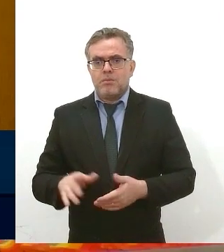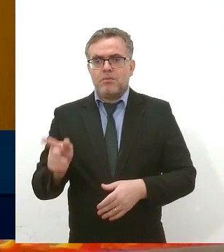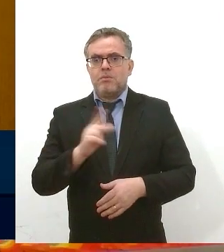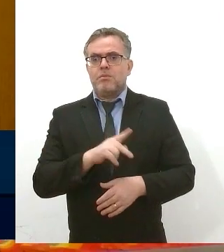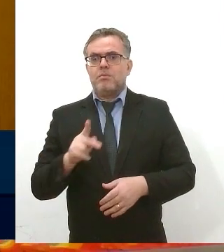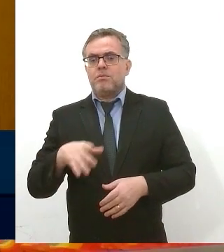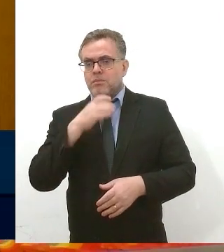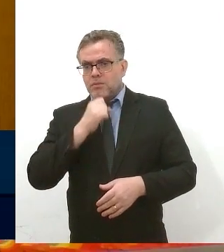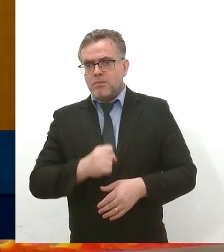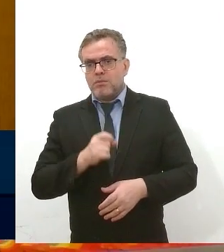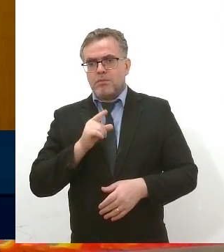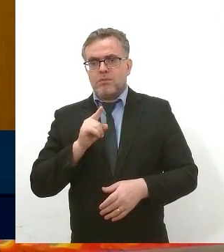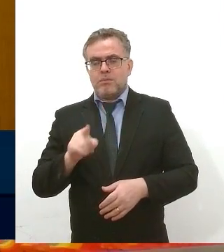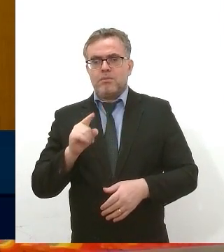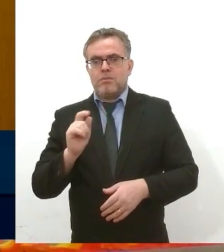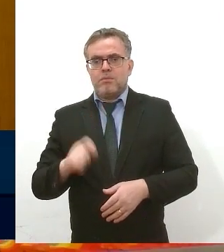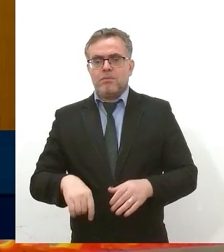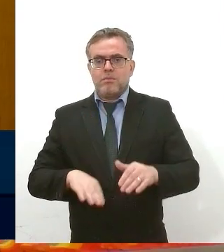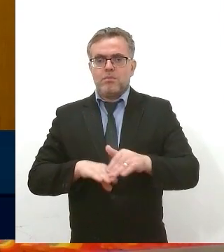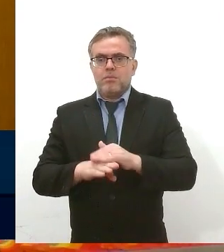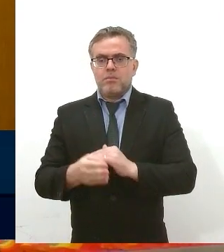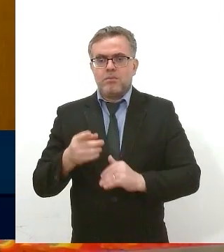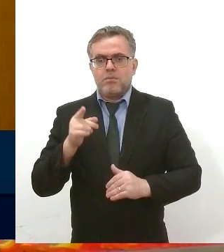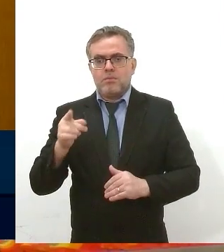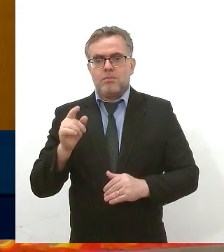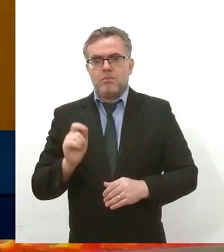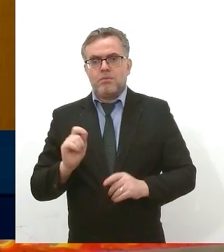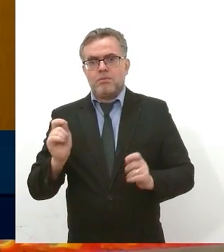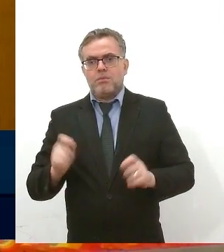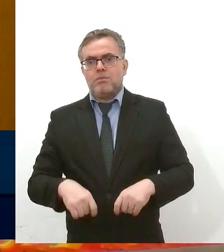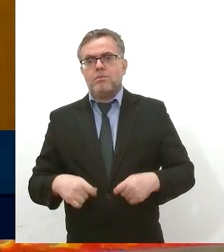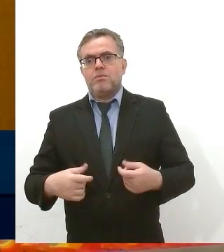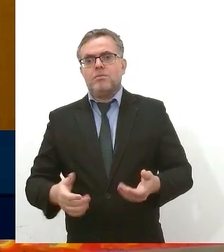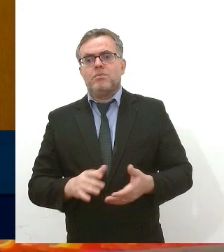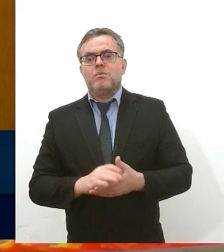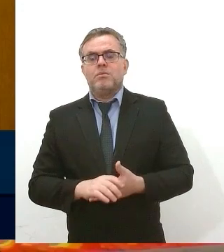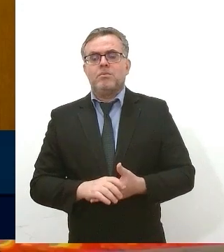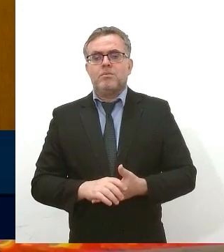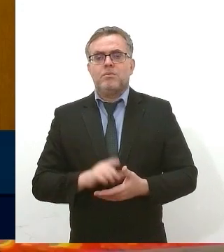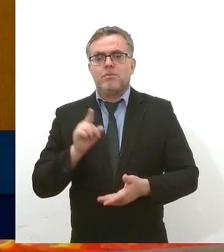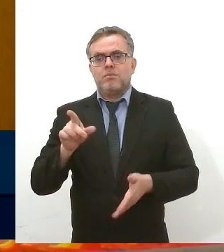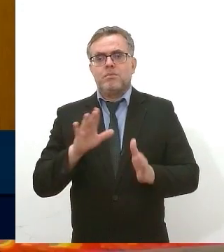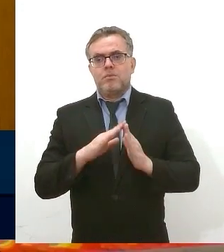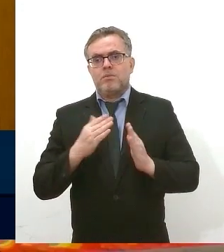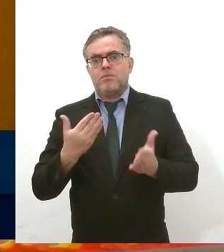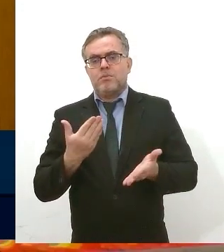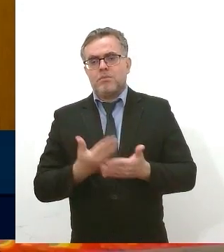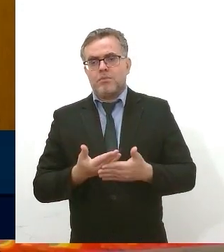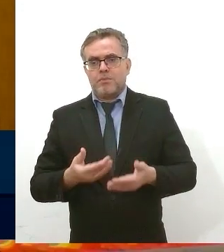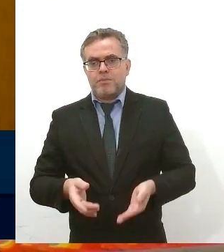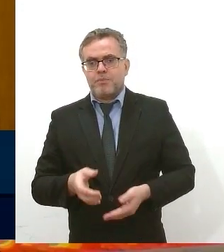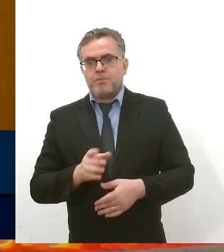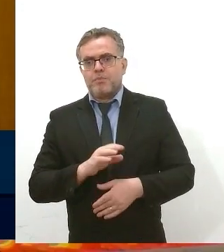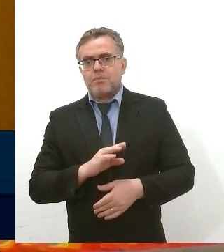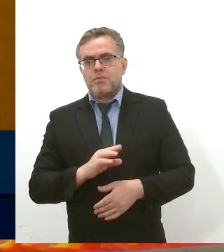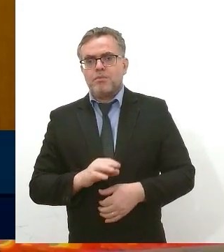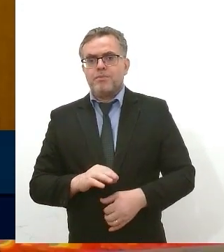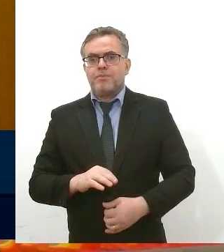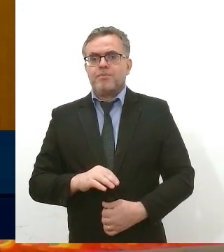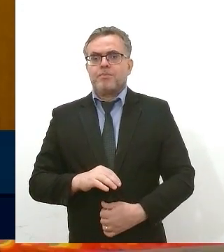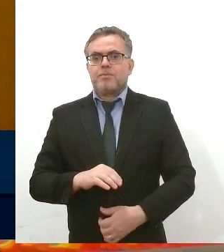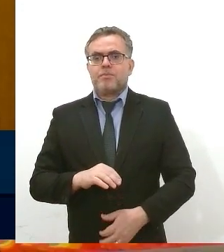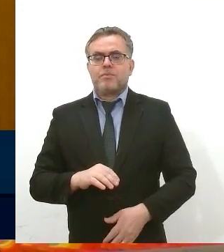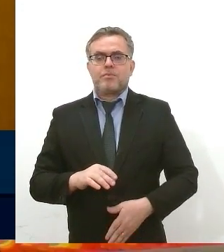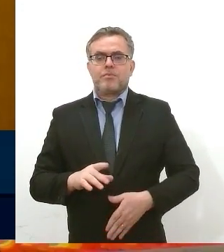Estadual Professor Paulo Freire. E nesse colégio, que tinha o nome, né, de um presidente da época da